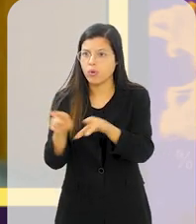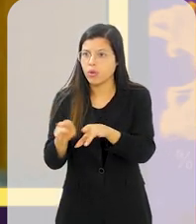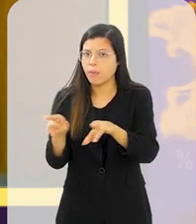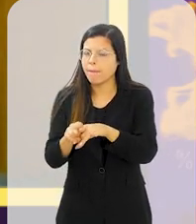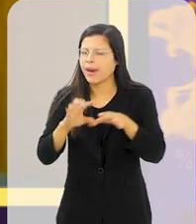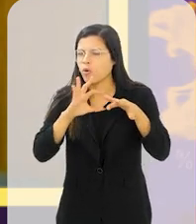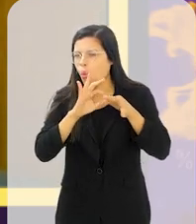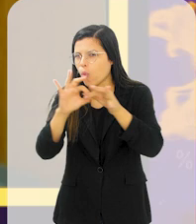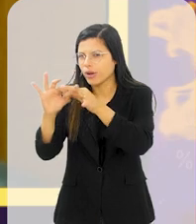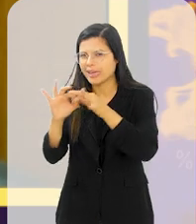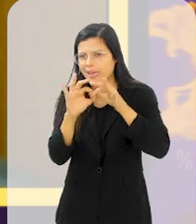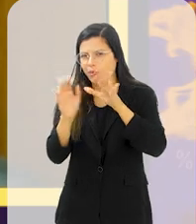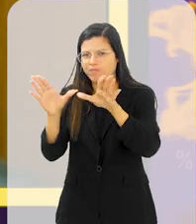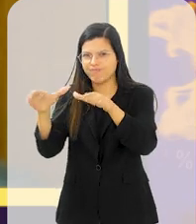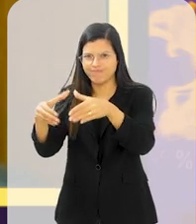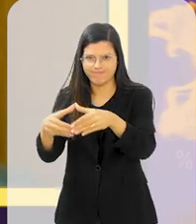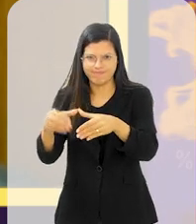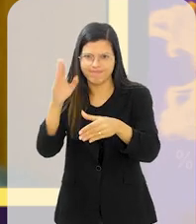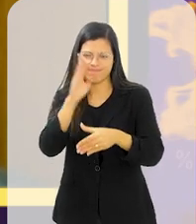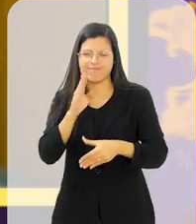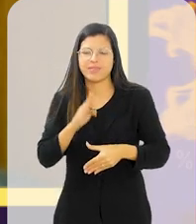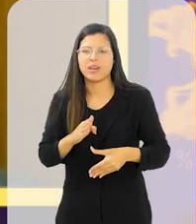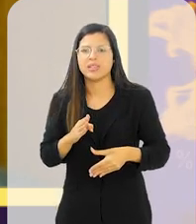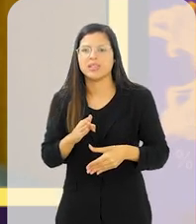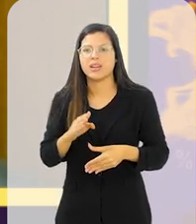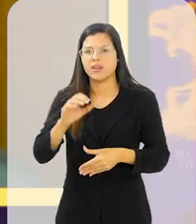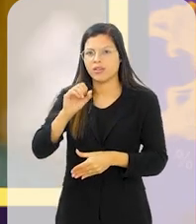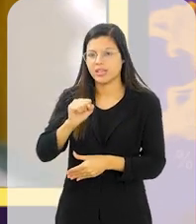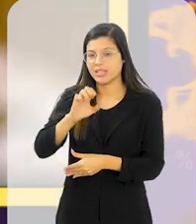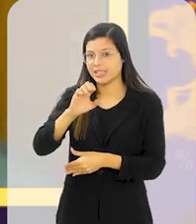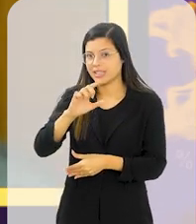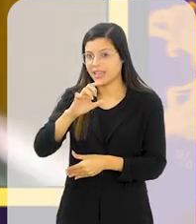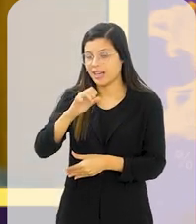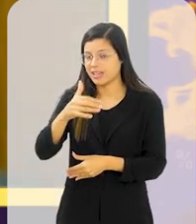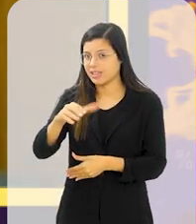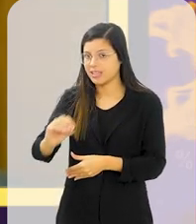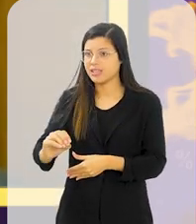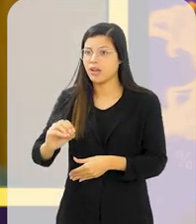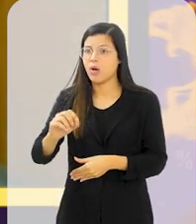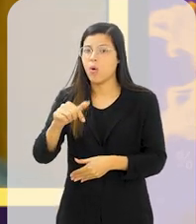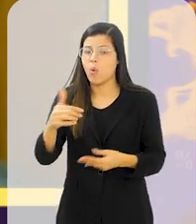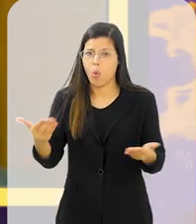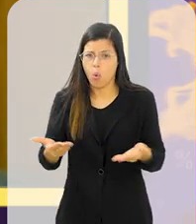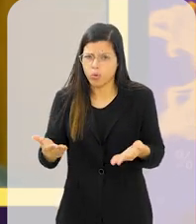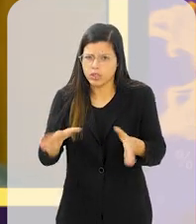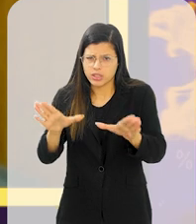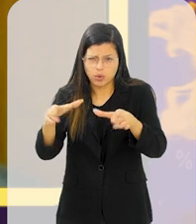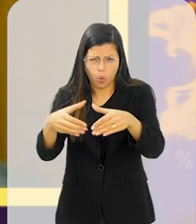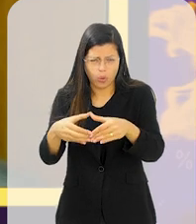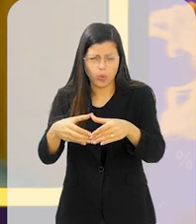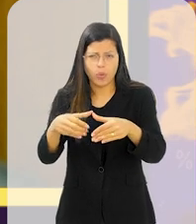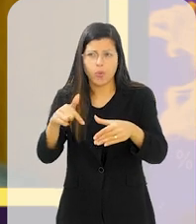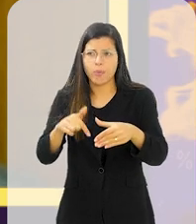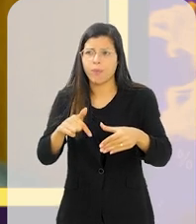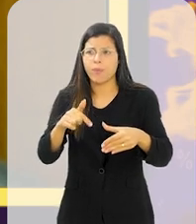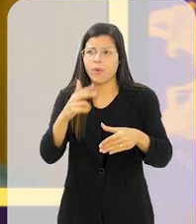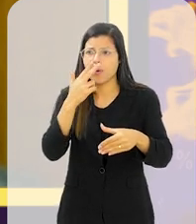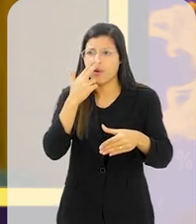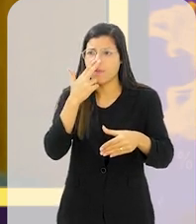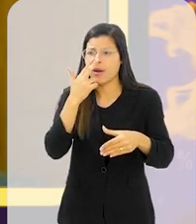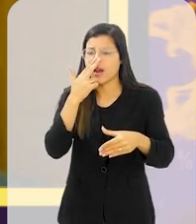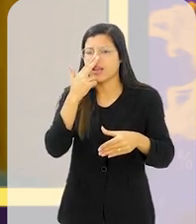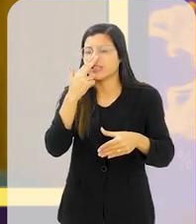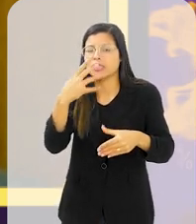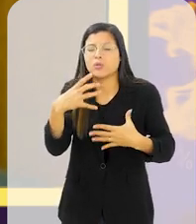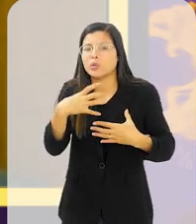sobre espírito de seleção. Ali você não tem nessa geração, desse grupo que hoje compõe a seleção brasileira,